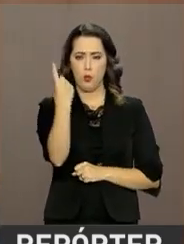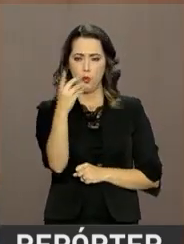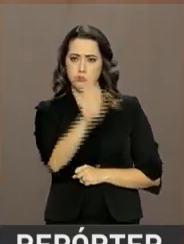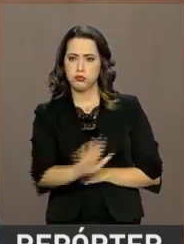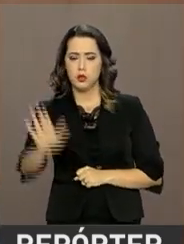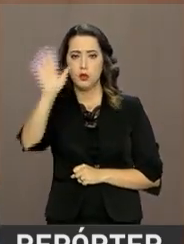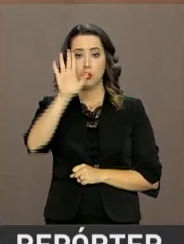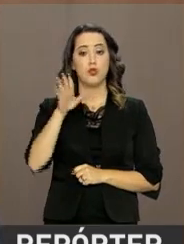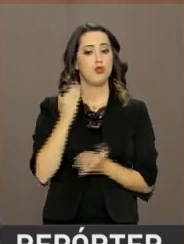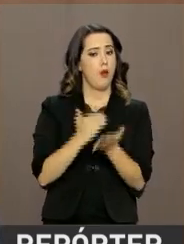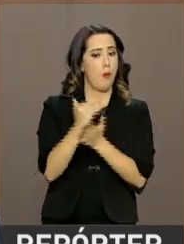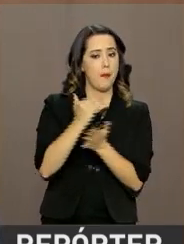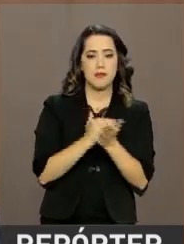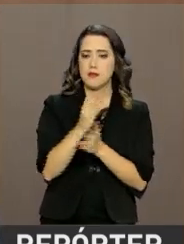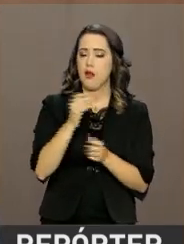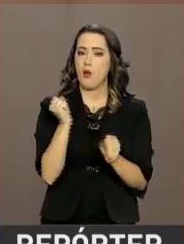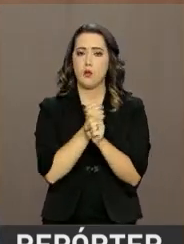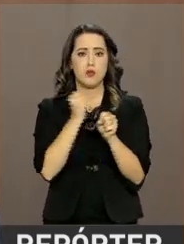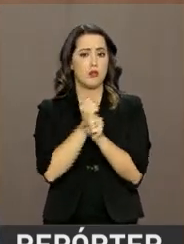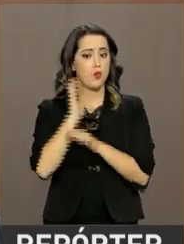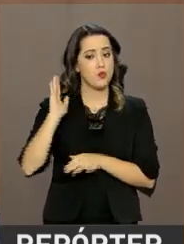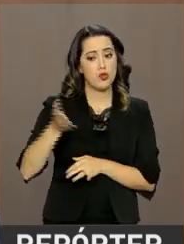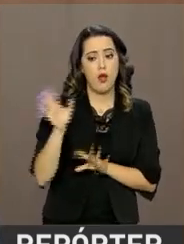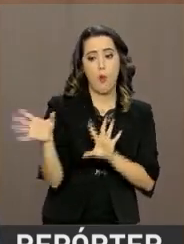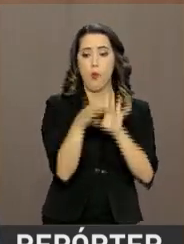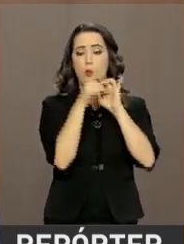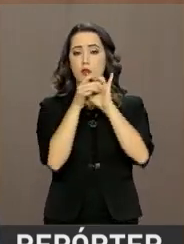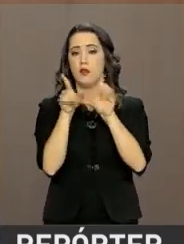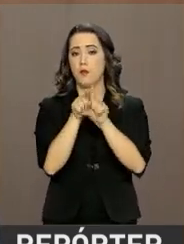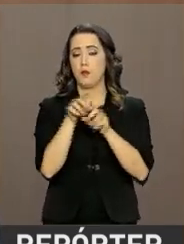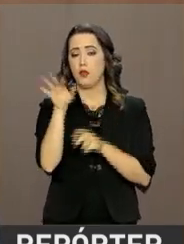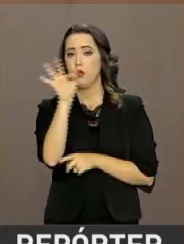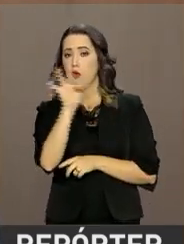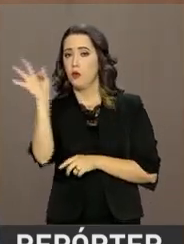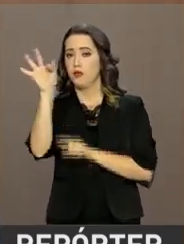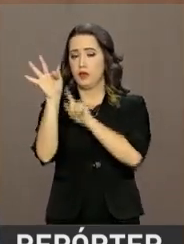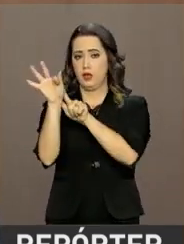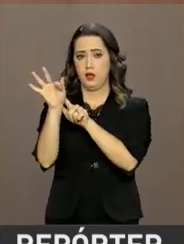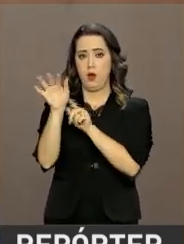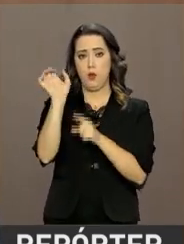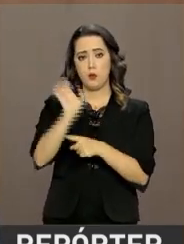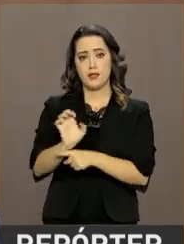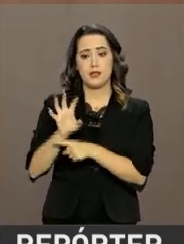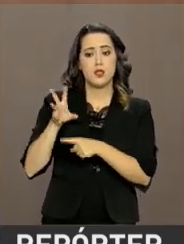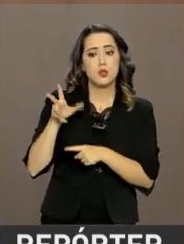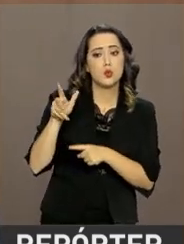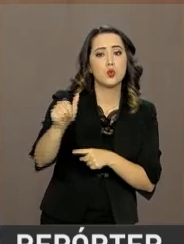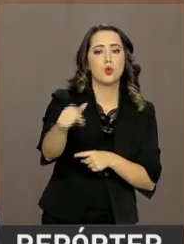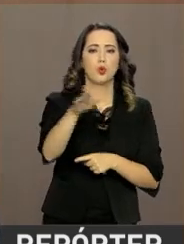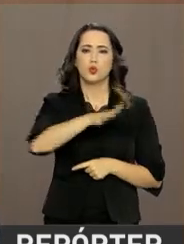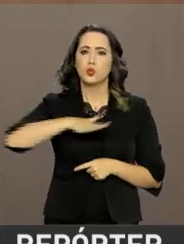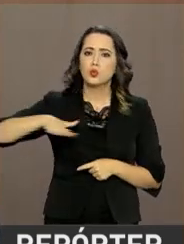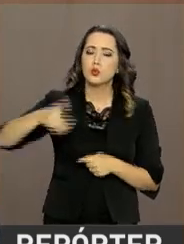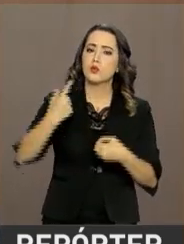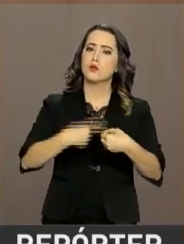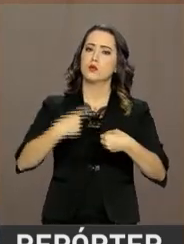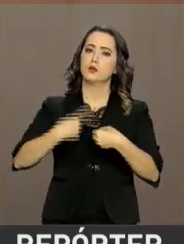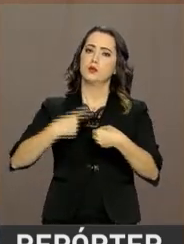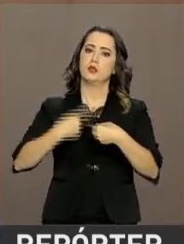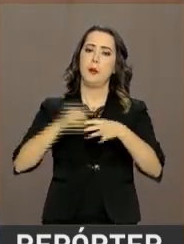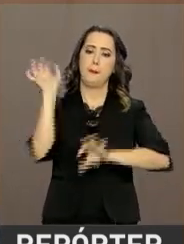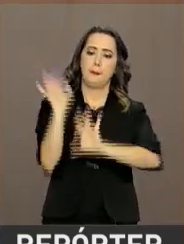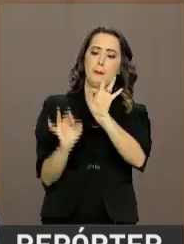construção ele integra a união os estados e todos os municípios dentro da arquitetura